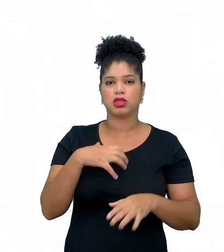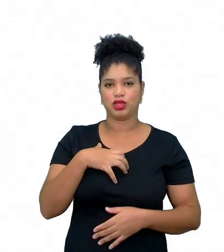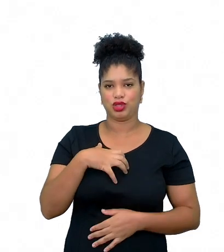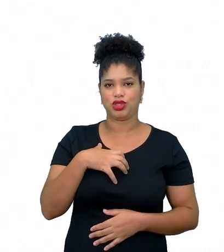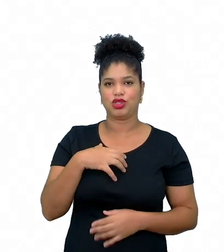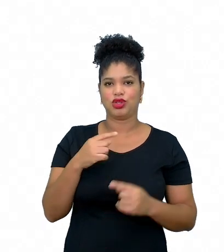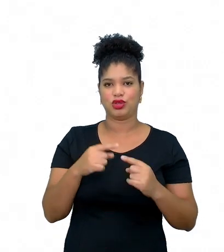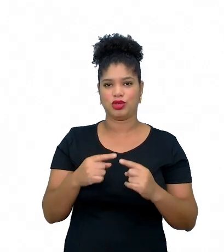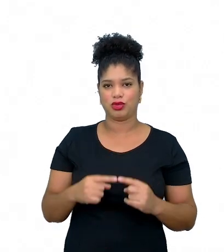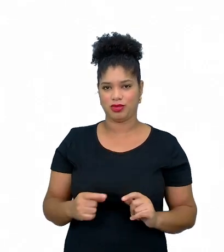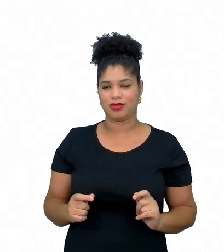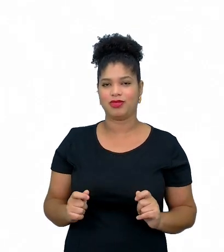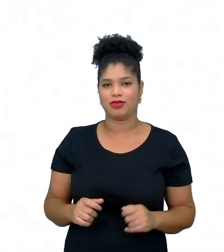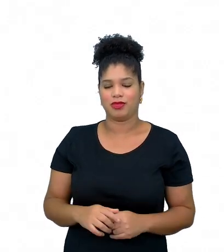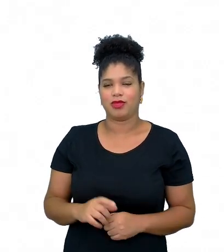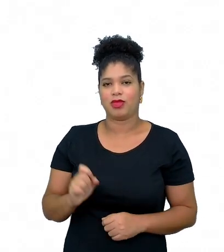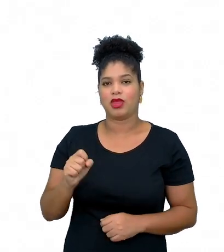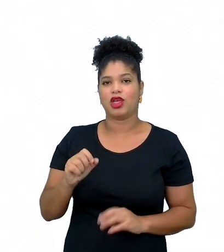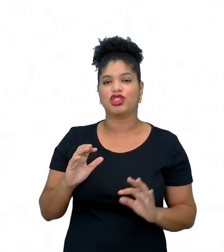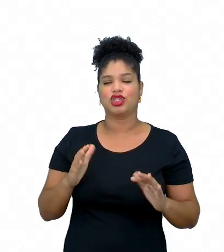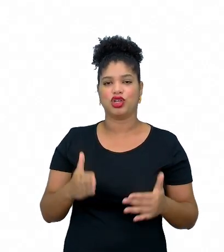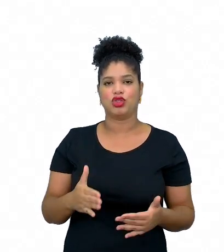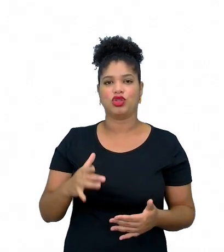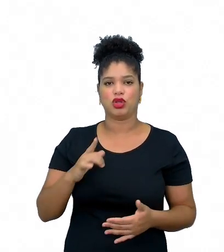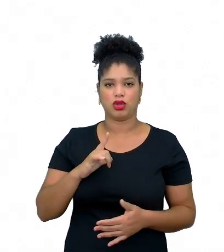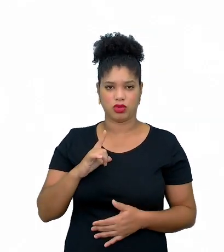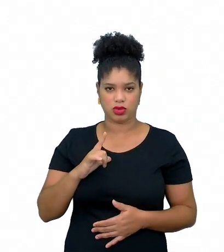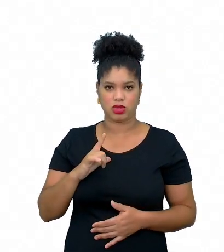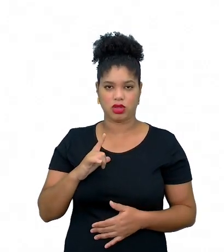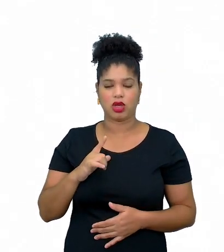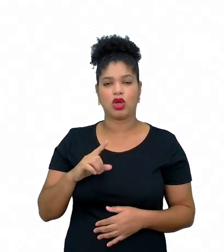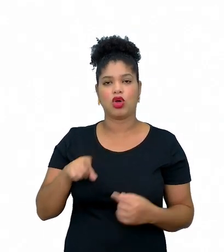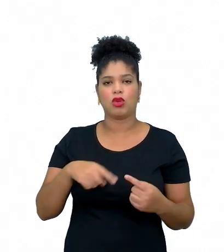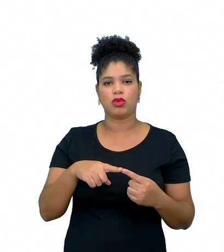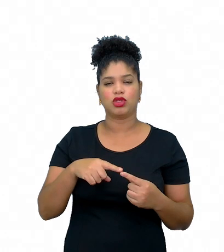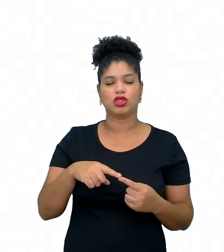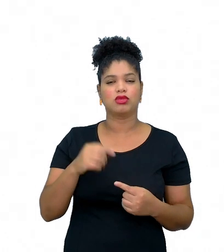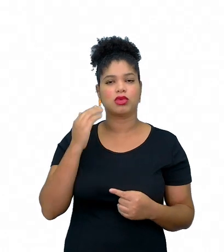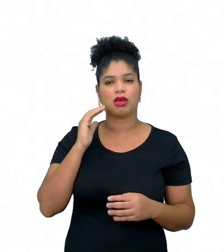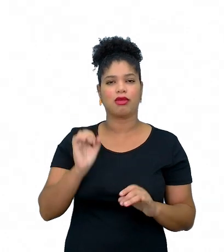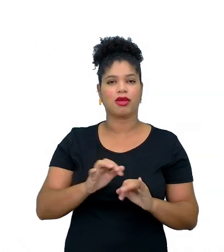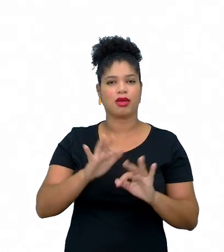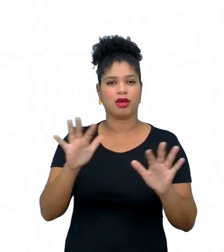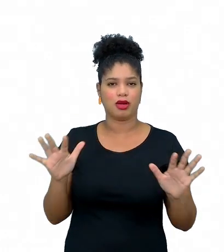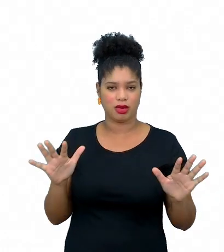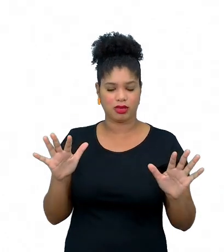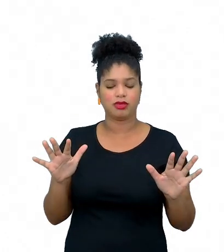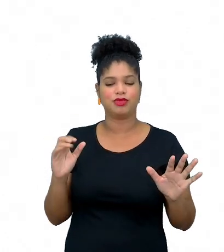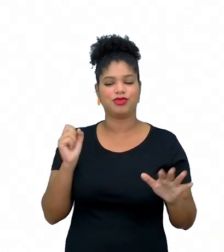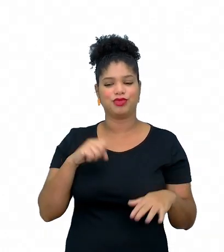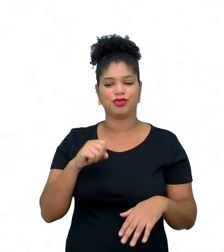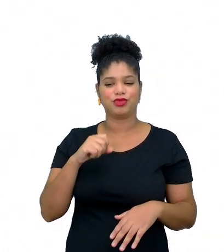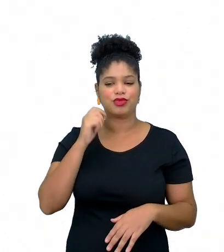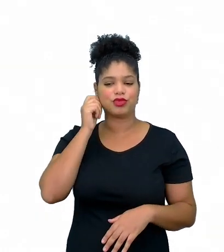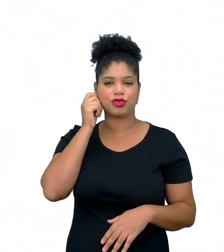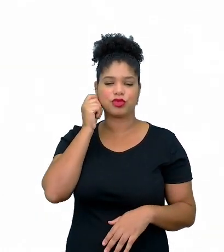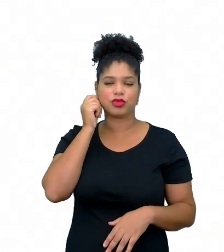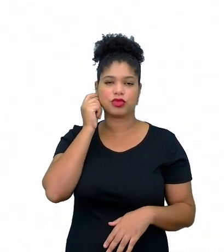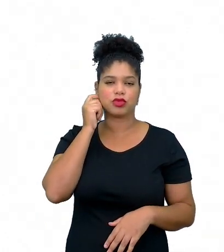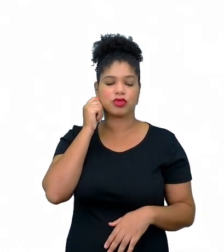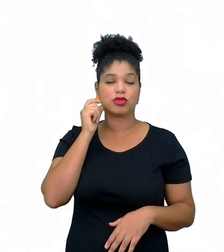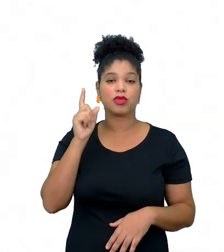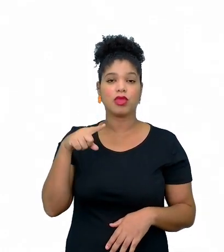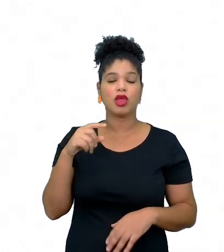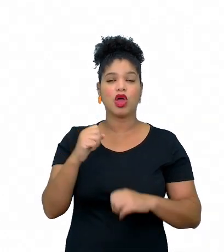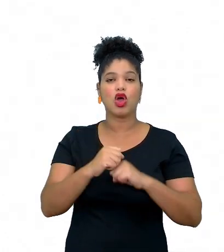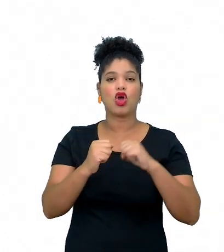afinado, bem direcionado, com objetivos claros, com uma